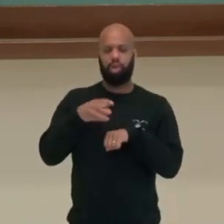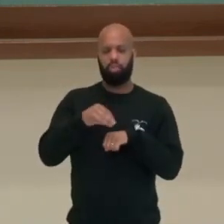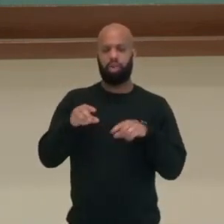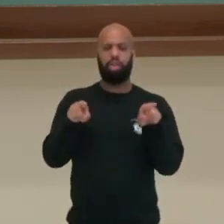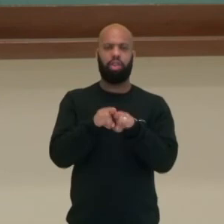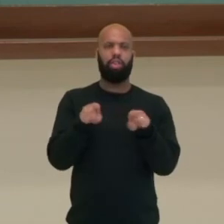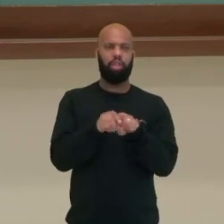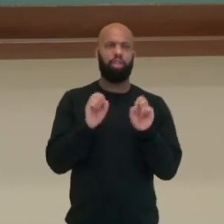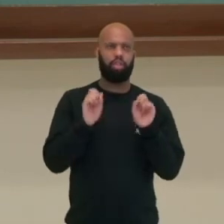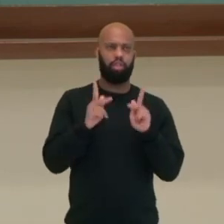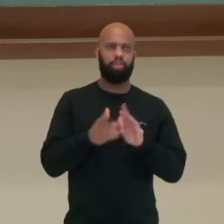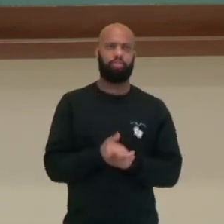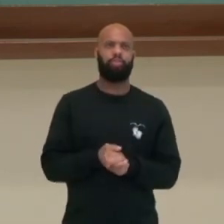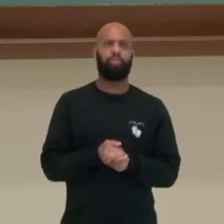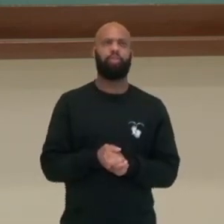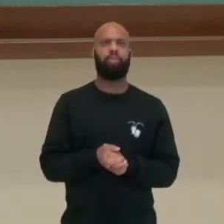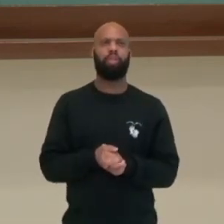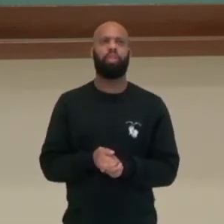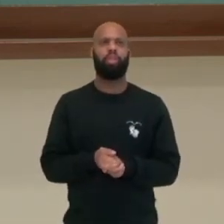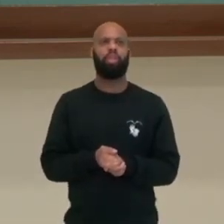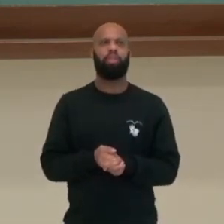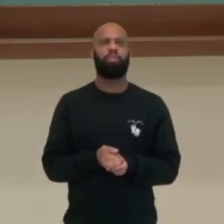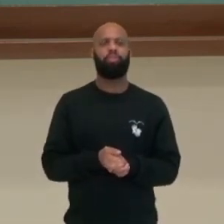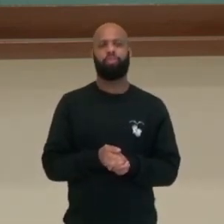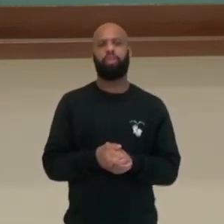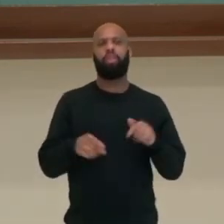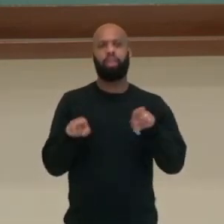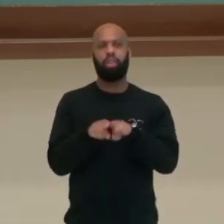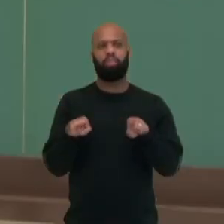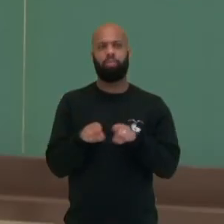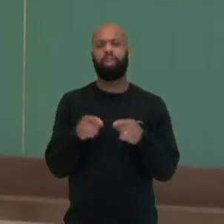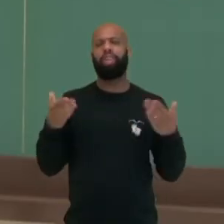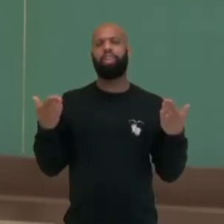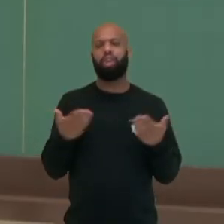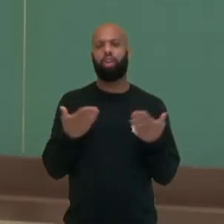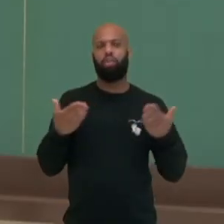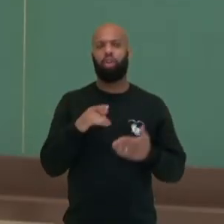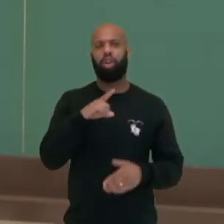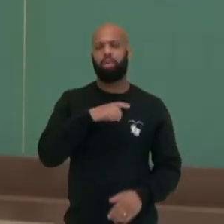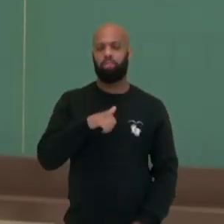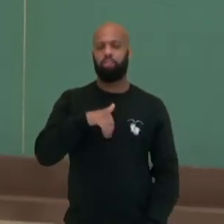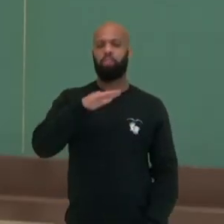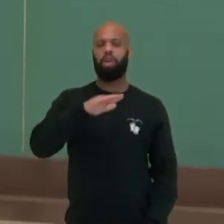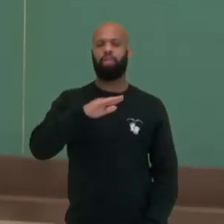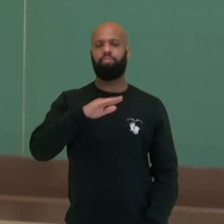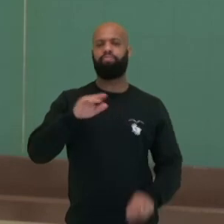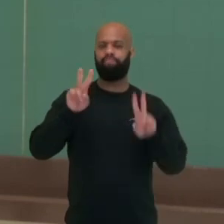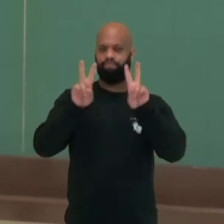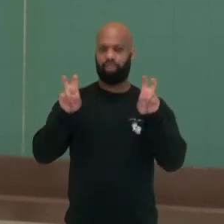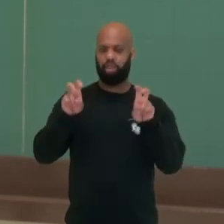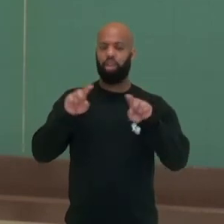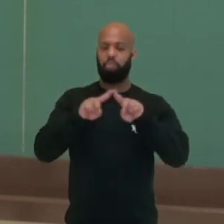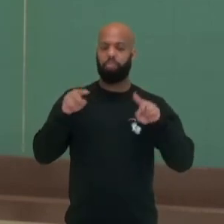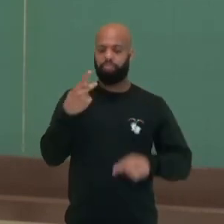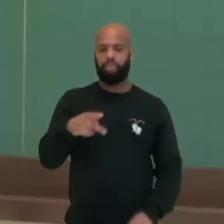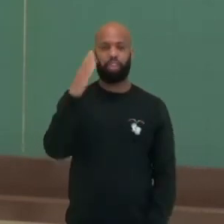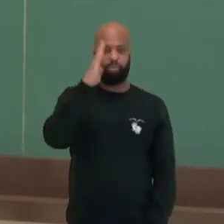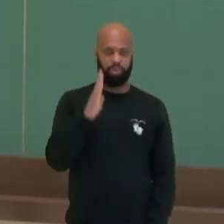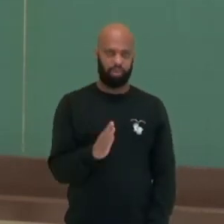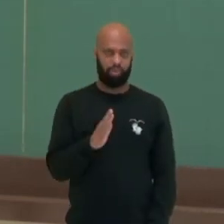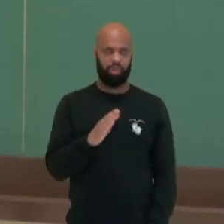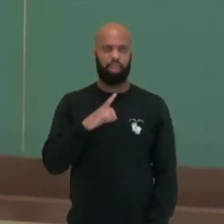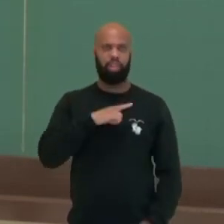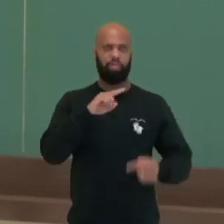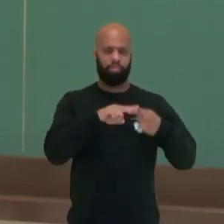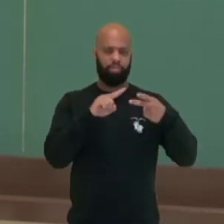tá bom? Aqui a gente vai ver um pouquinho mais sobre o hip hop, agora vamos falar um pouquinho do Brasil, tá? Dois